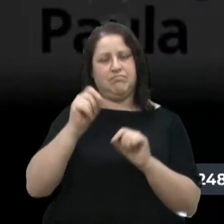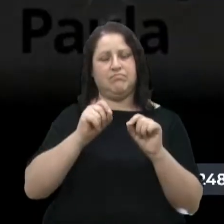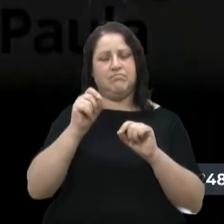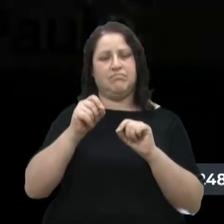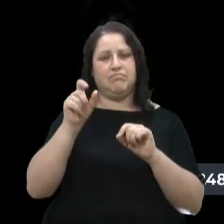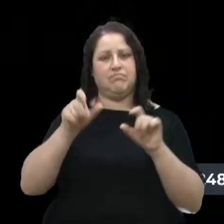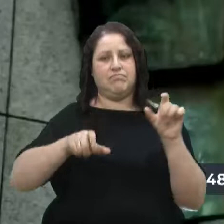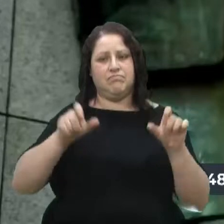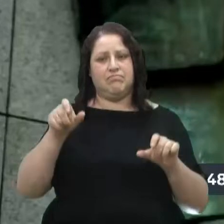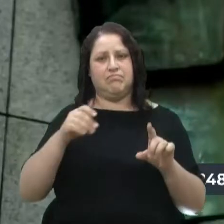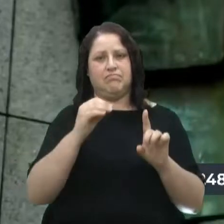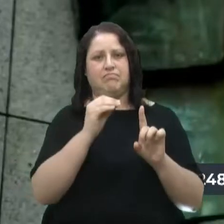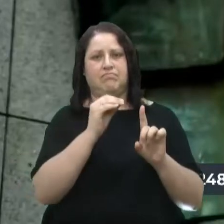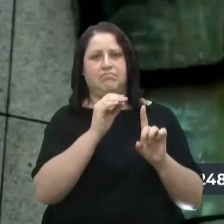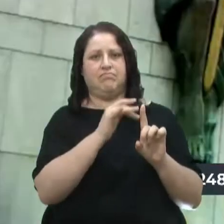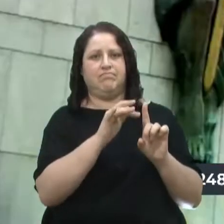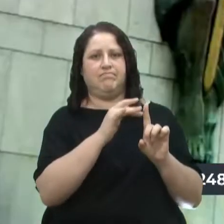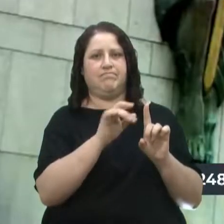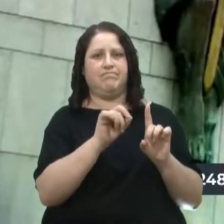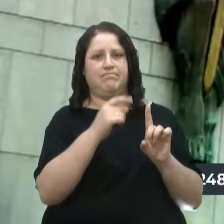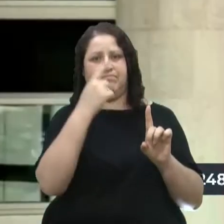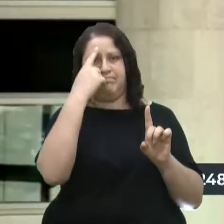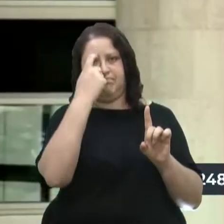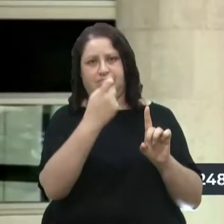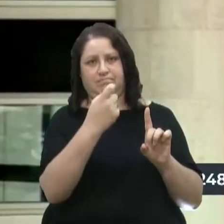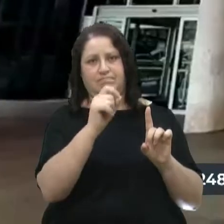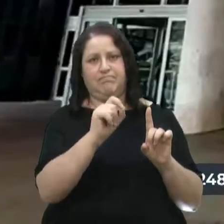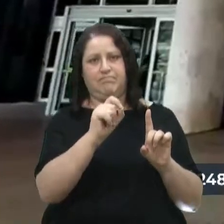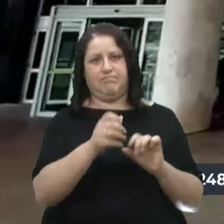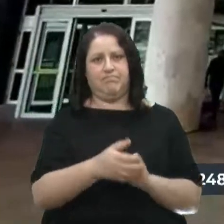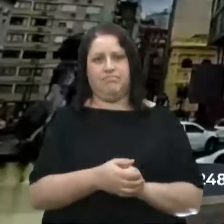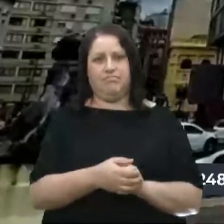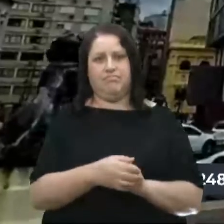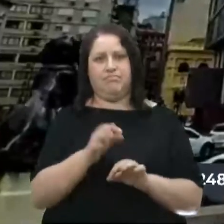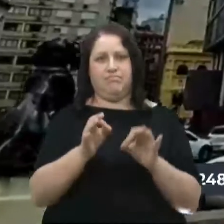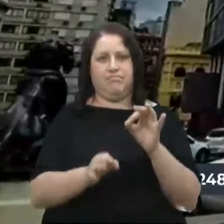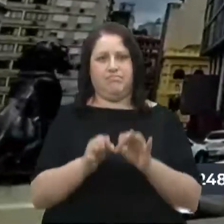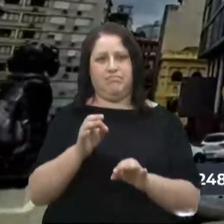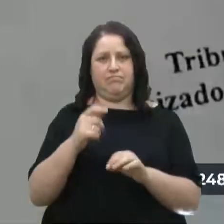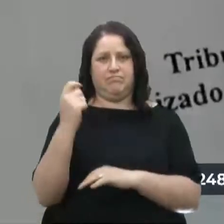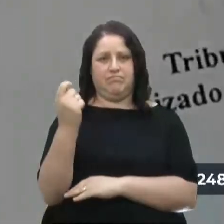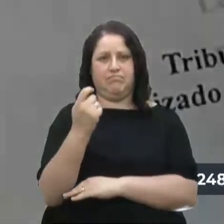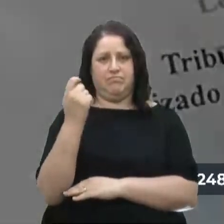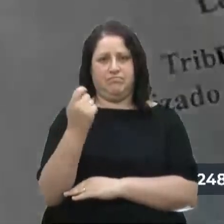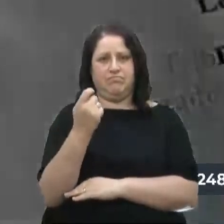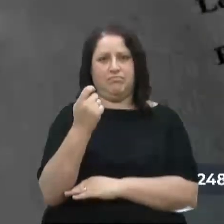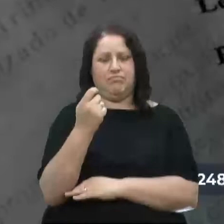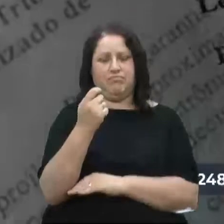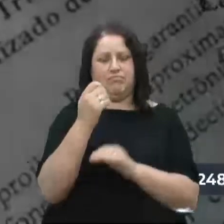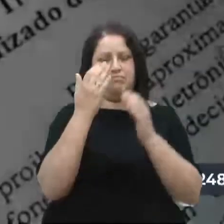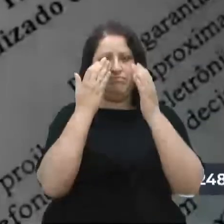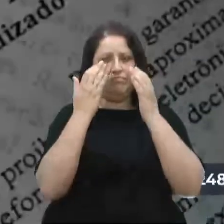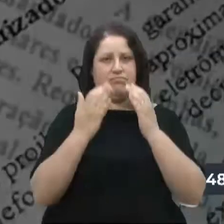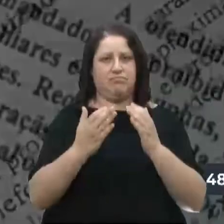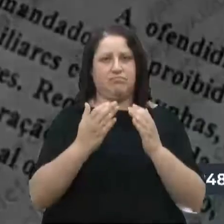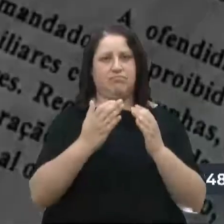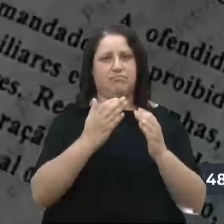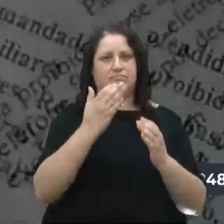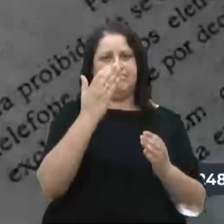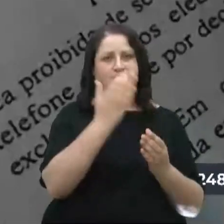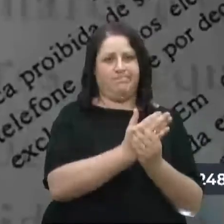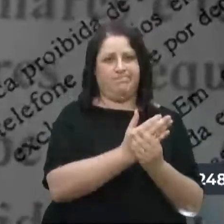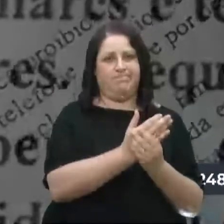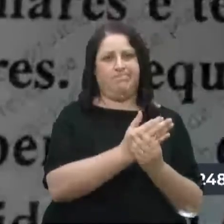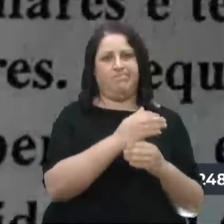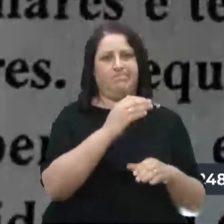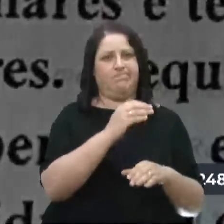dessa violência? A Justiça Gaúcha analisou mais de 170 processos de feminicídios tentados e